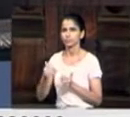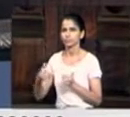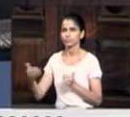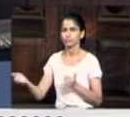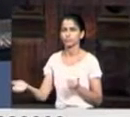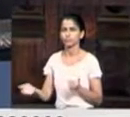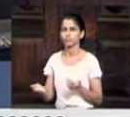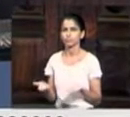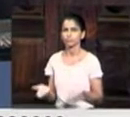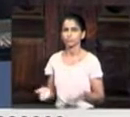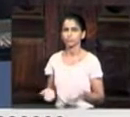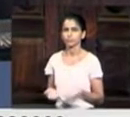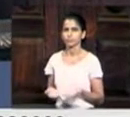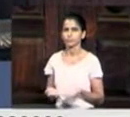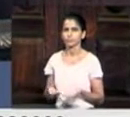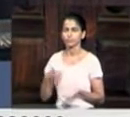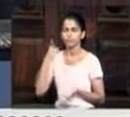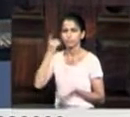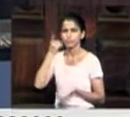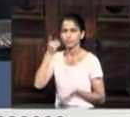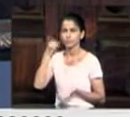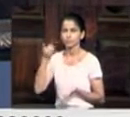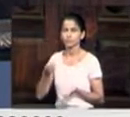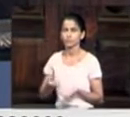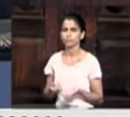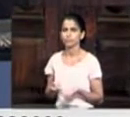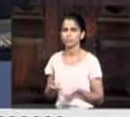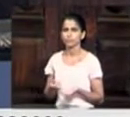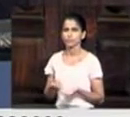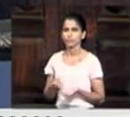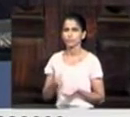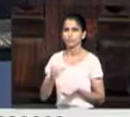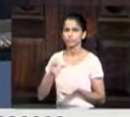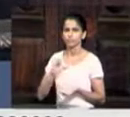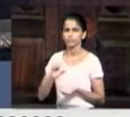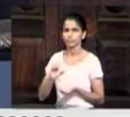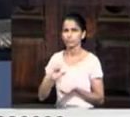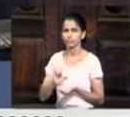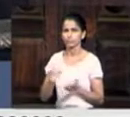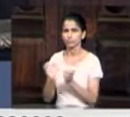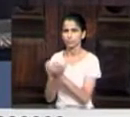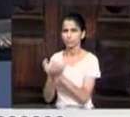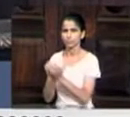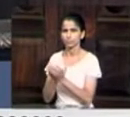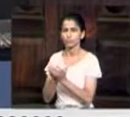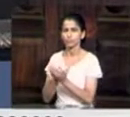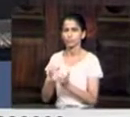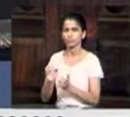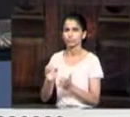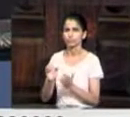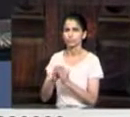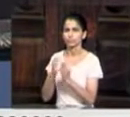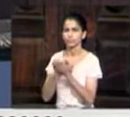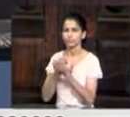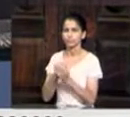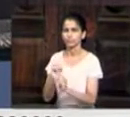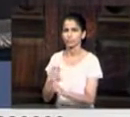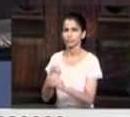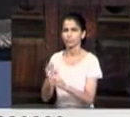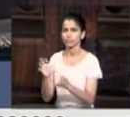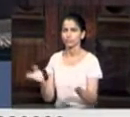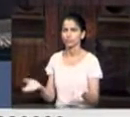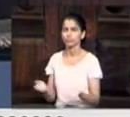quando deputados que integram a Comissão de Educação, deputado Conte Bittencourt, que a preside, deputado